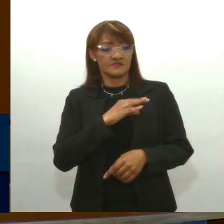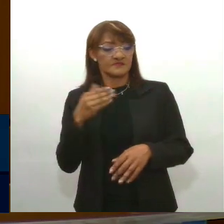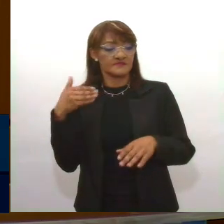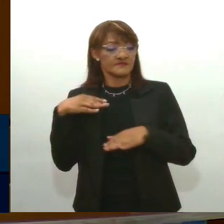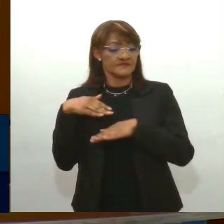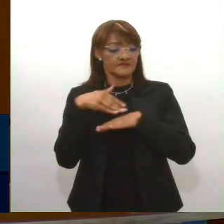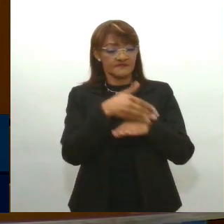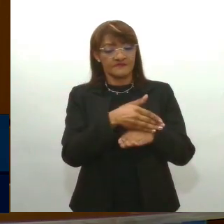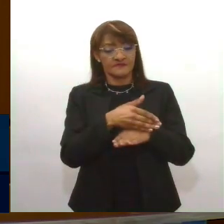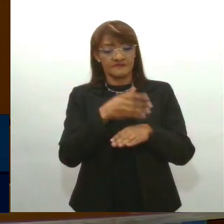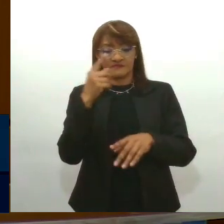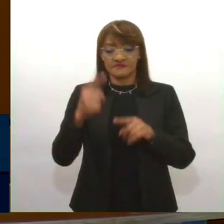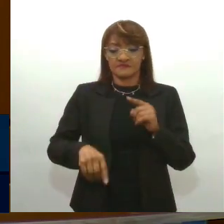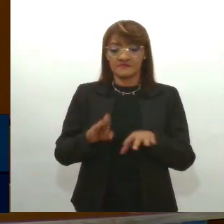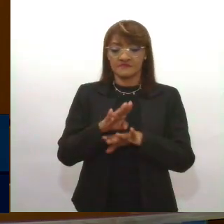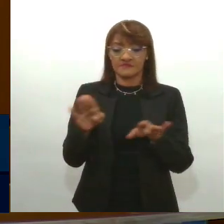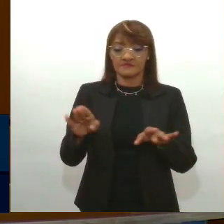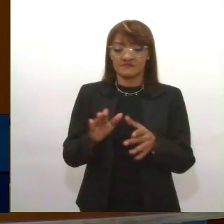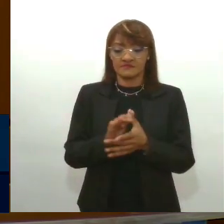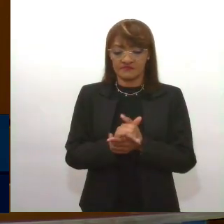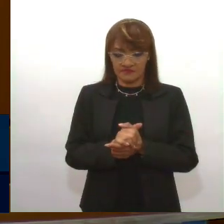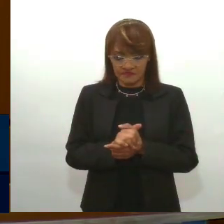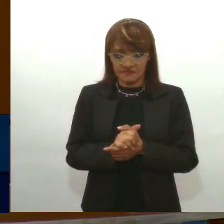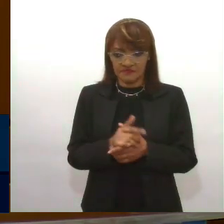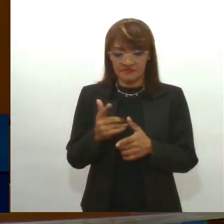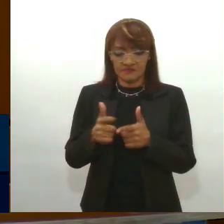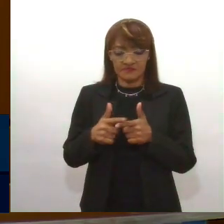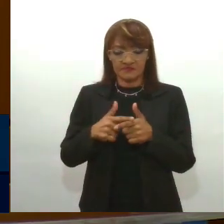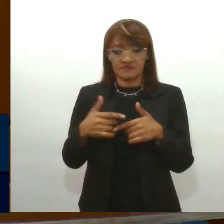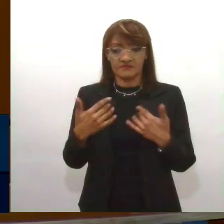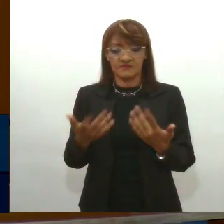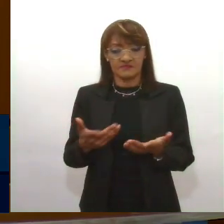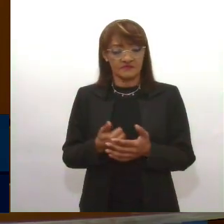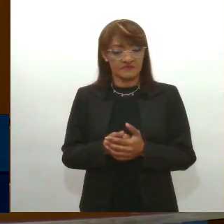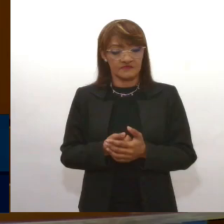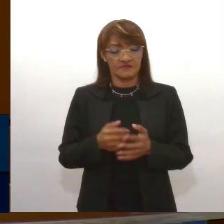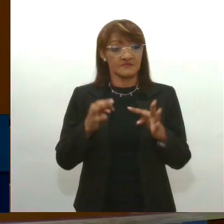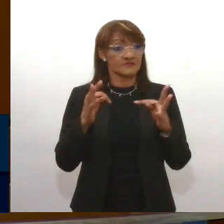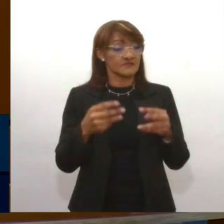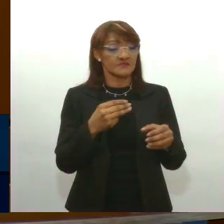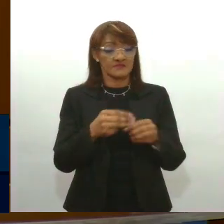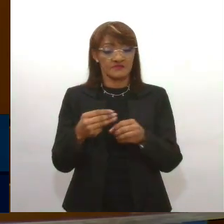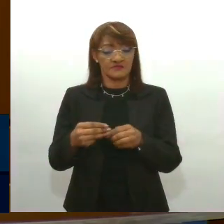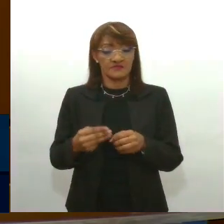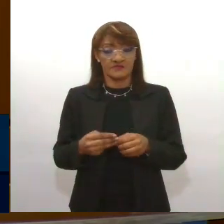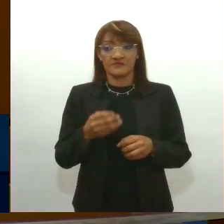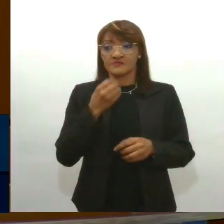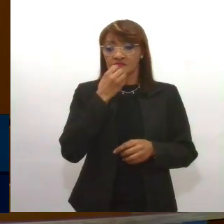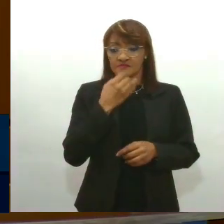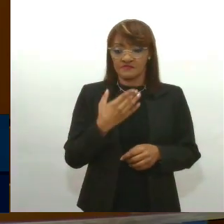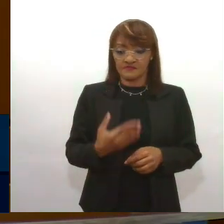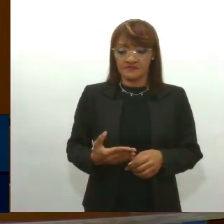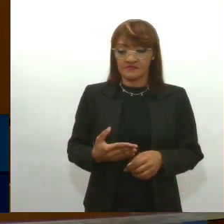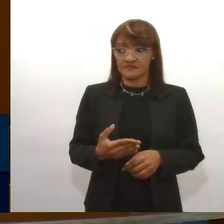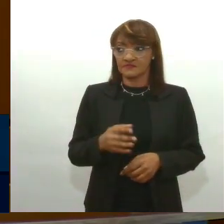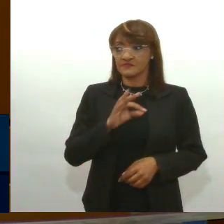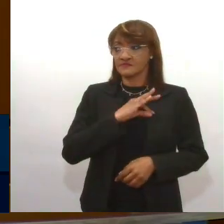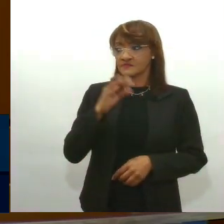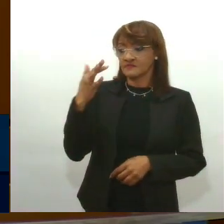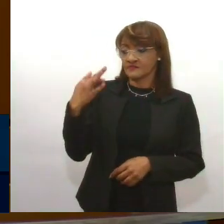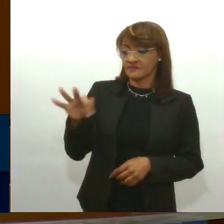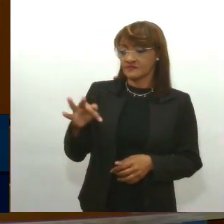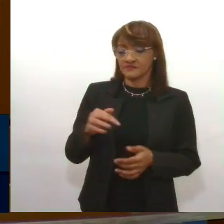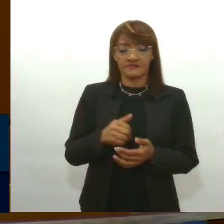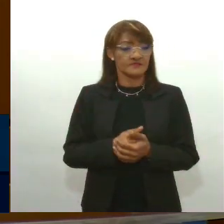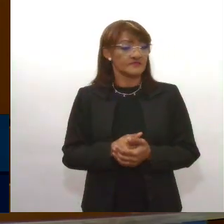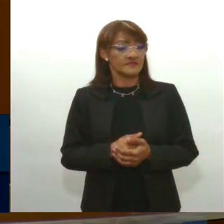estado todos os municípios teve reforço policial reforço da polícia federal e da Polícia Civil da Polícia